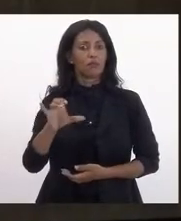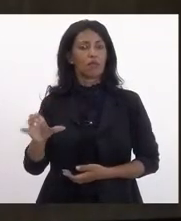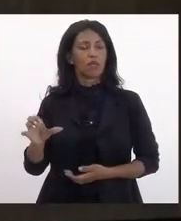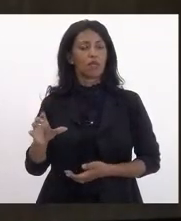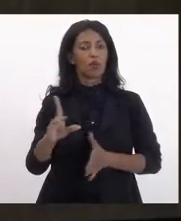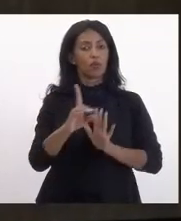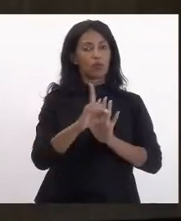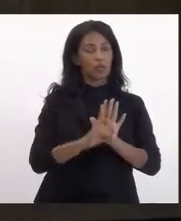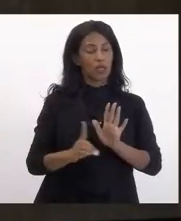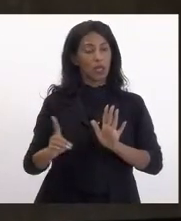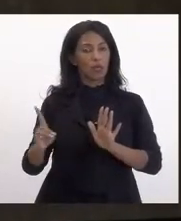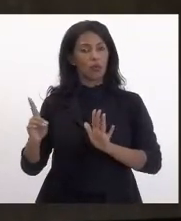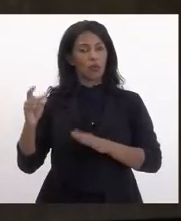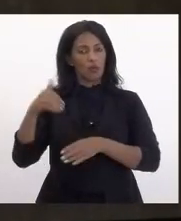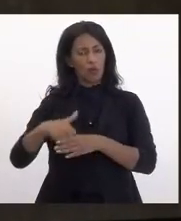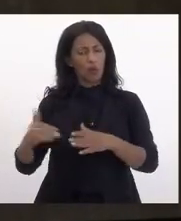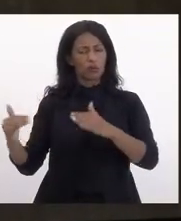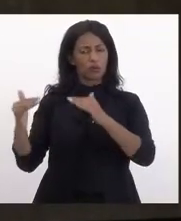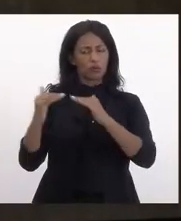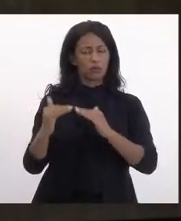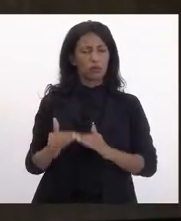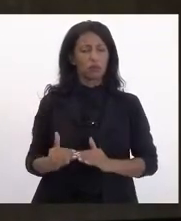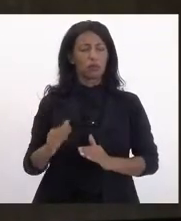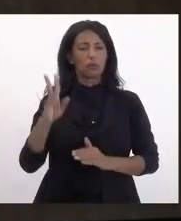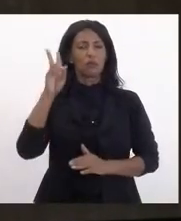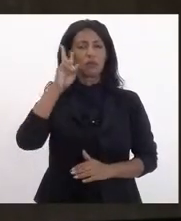declarou o voto favorável, apenas de lembrar